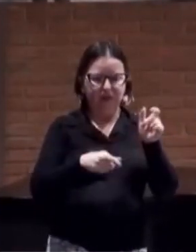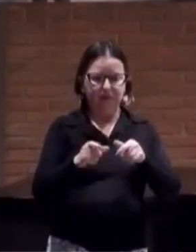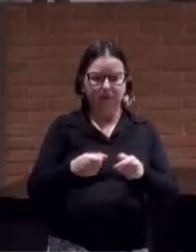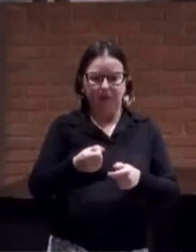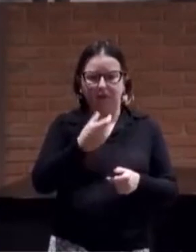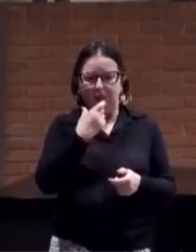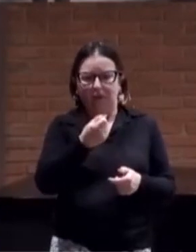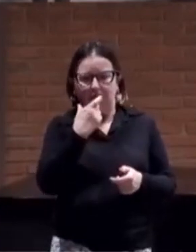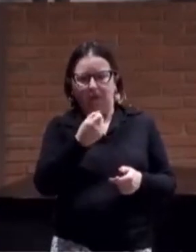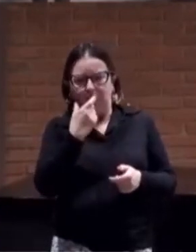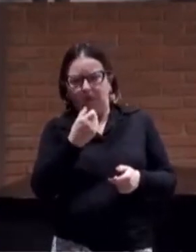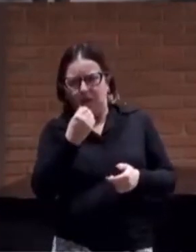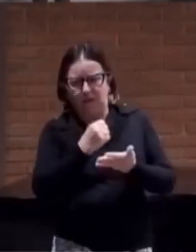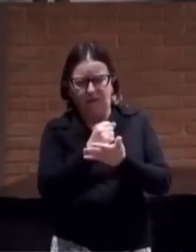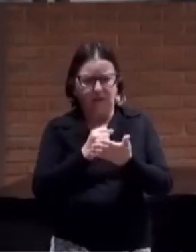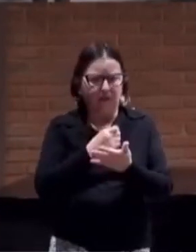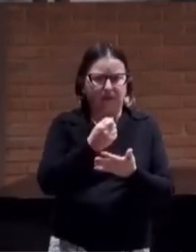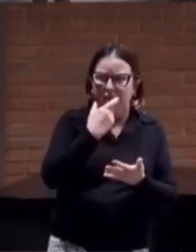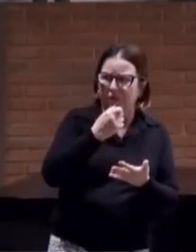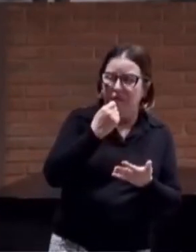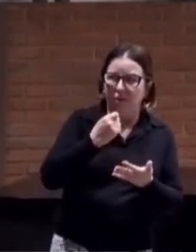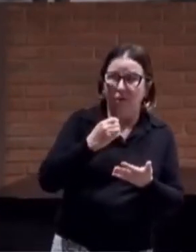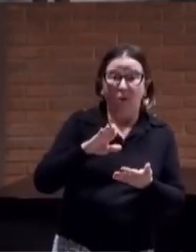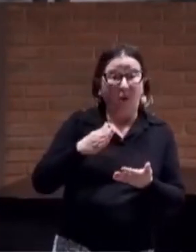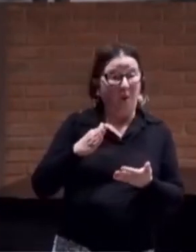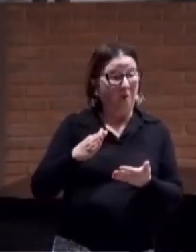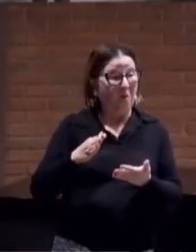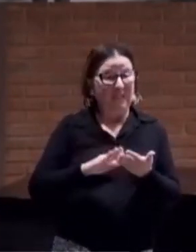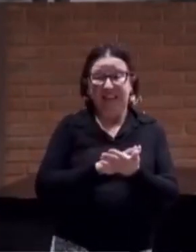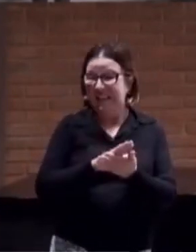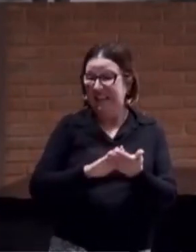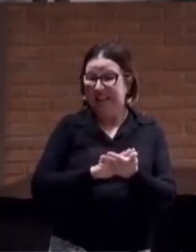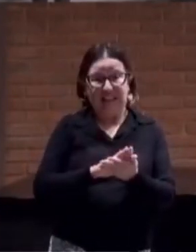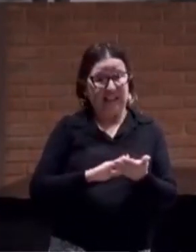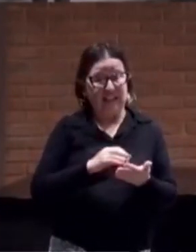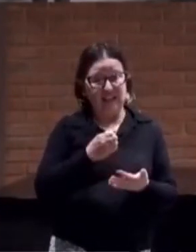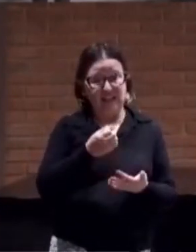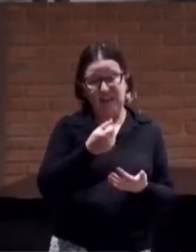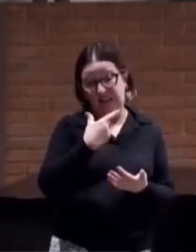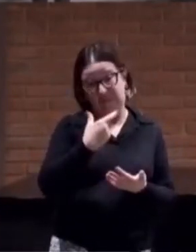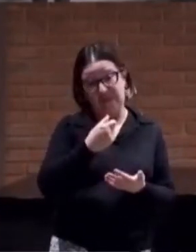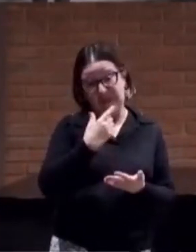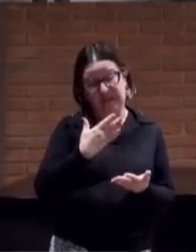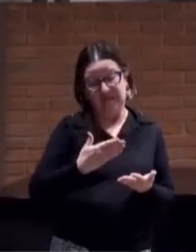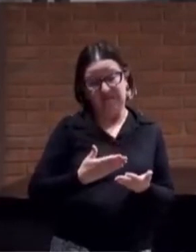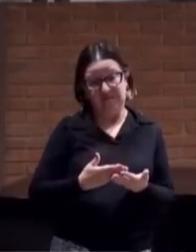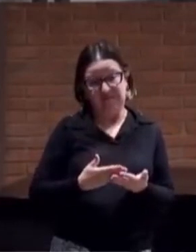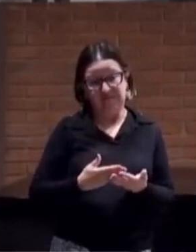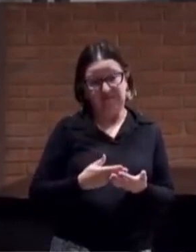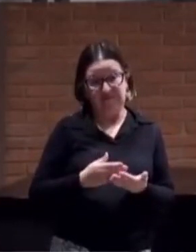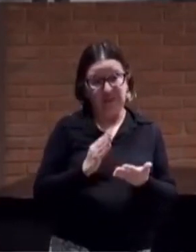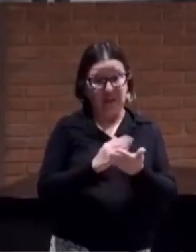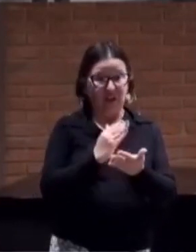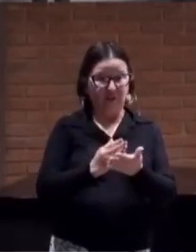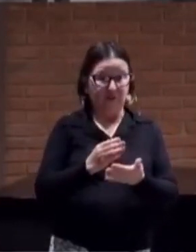demais e ora não tomando remédio de nada. Uns por medo ou de uma coisa ou de